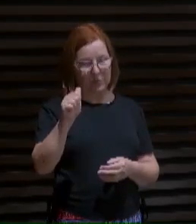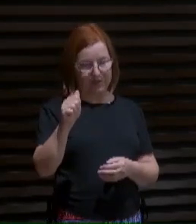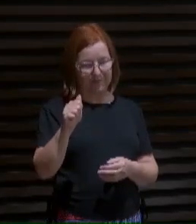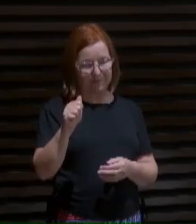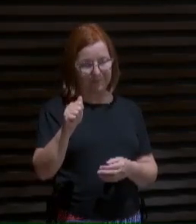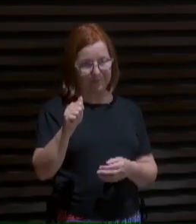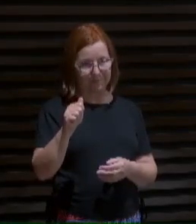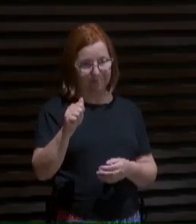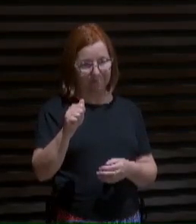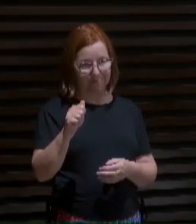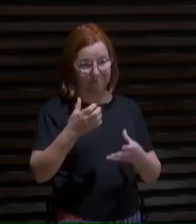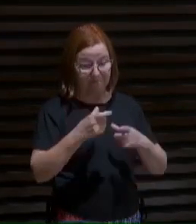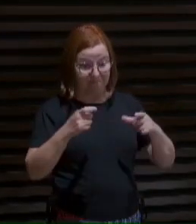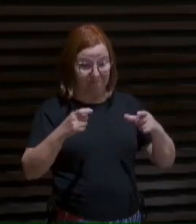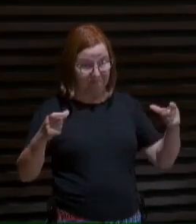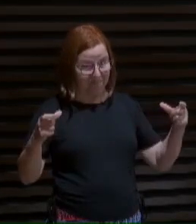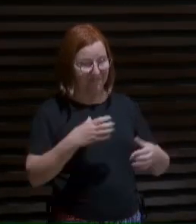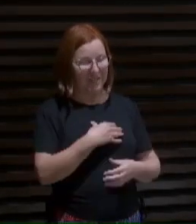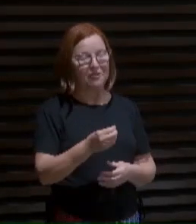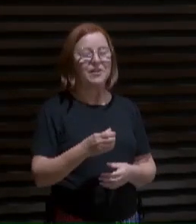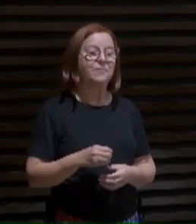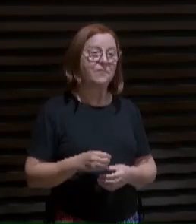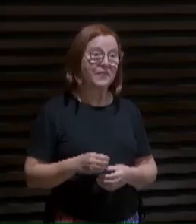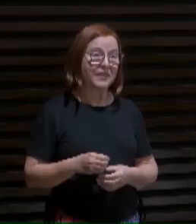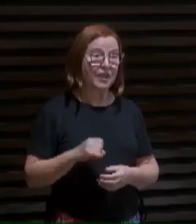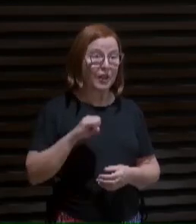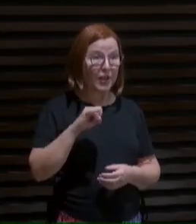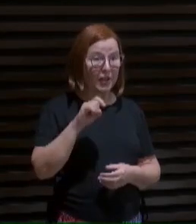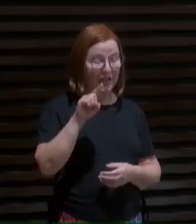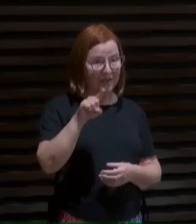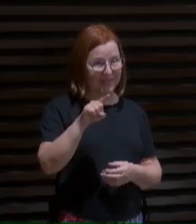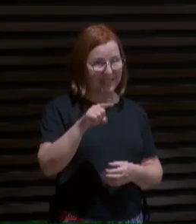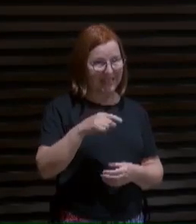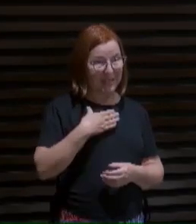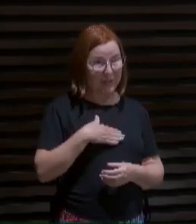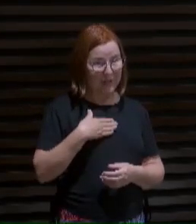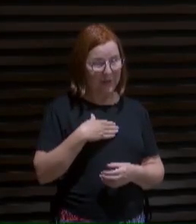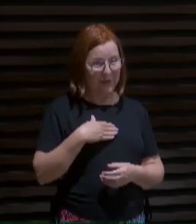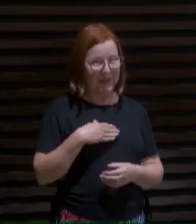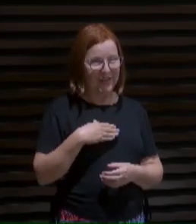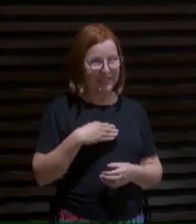que gosta de internet, visse os decretos de Abraão.